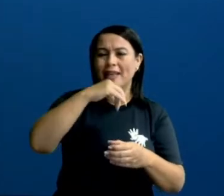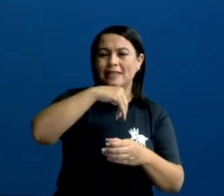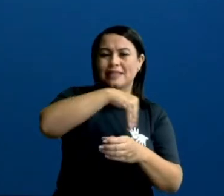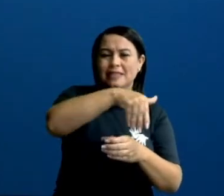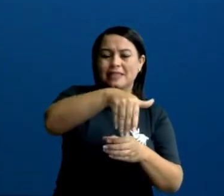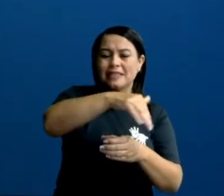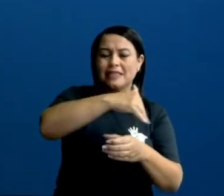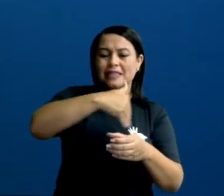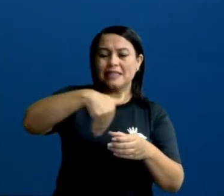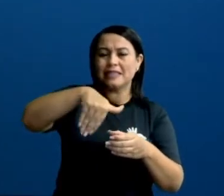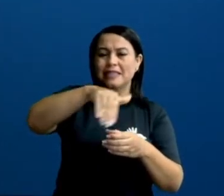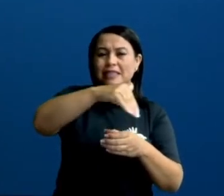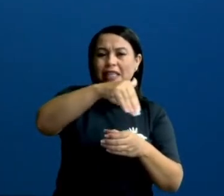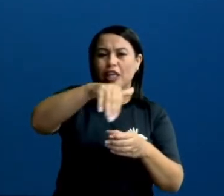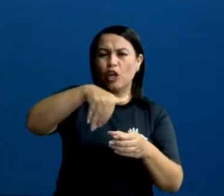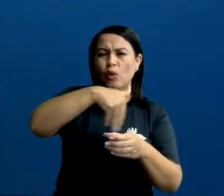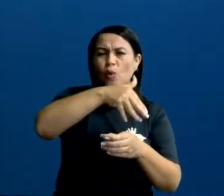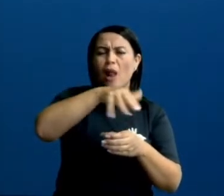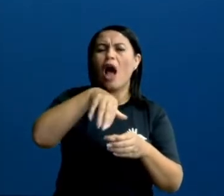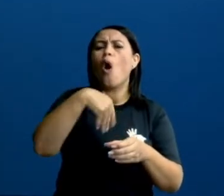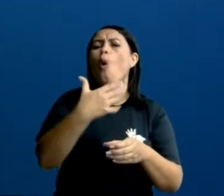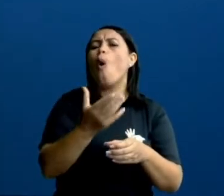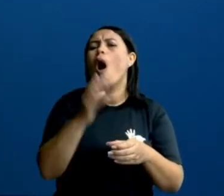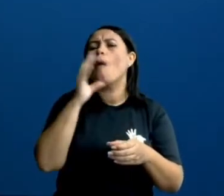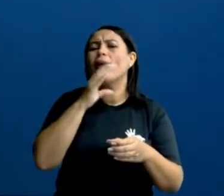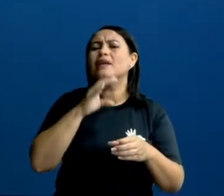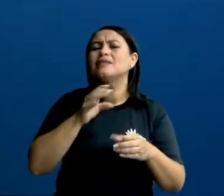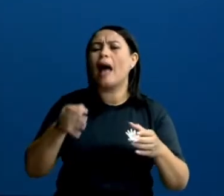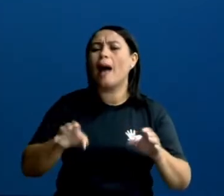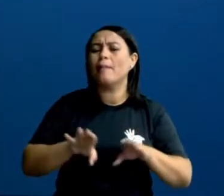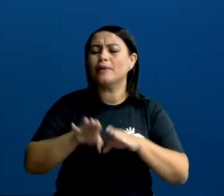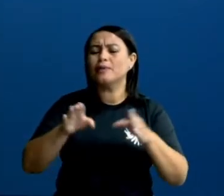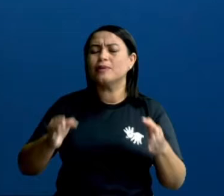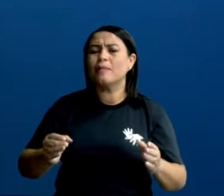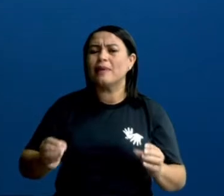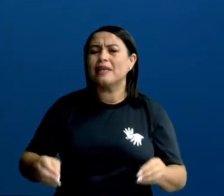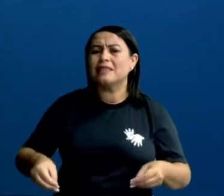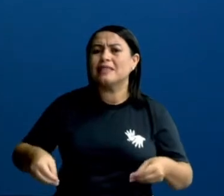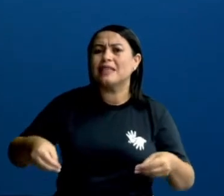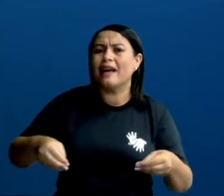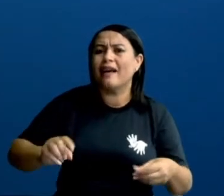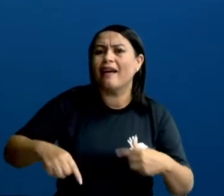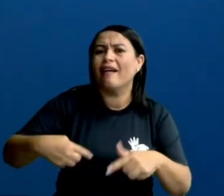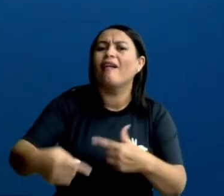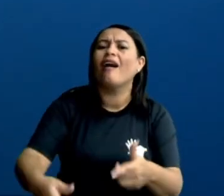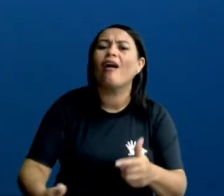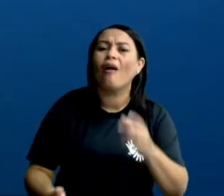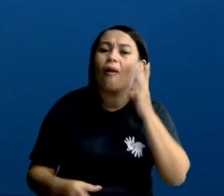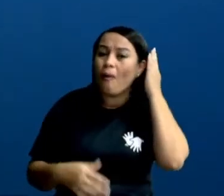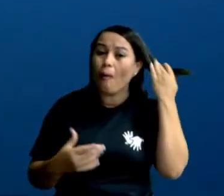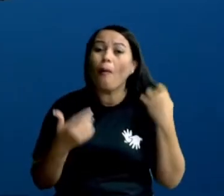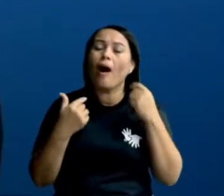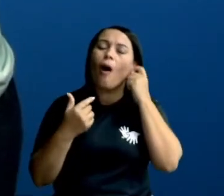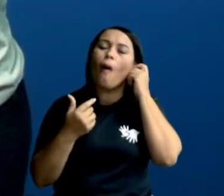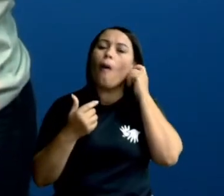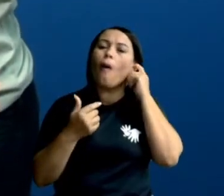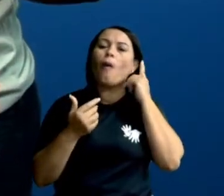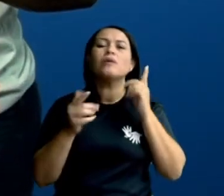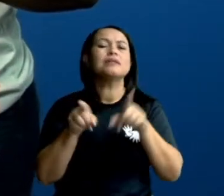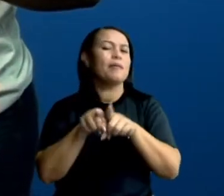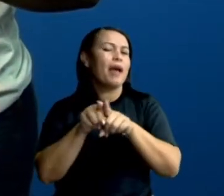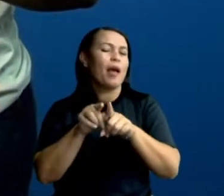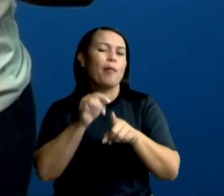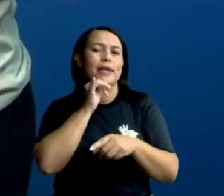circular? Qual dos dois vai rolar? Tá certo? Ou se eu pegar uma ladeirinha, vamos